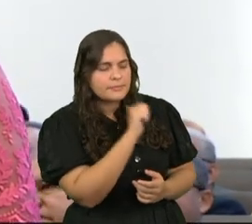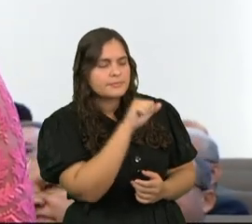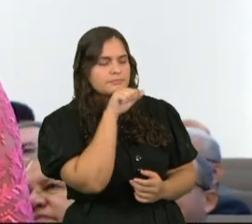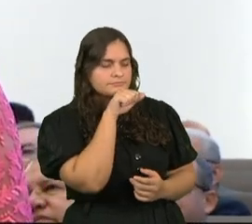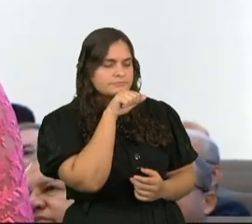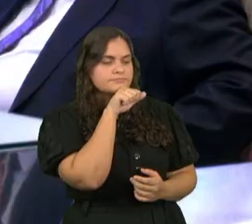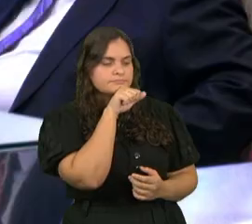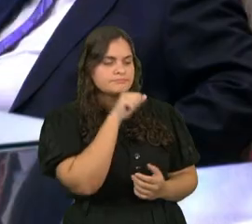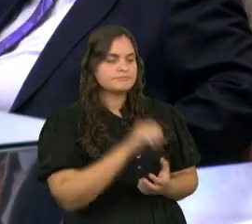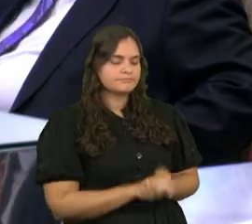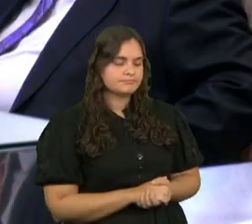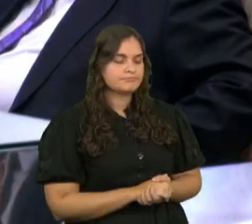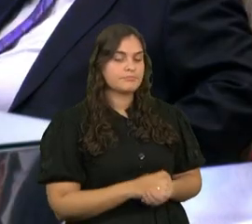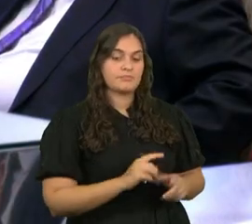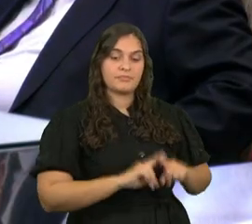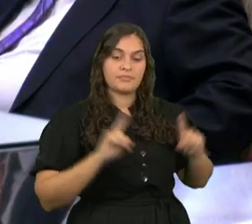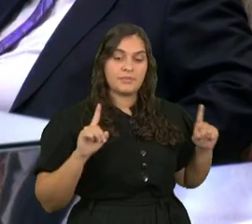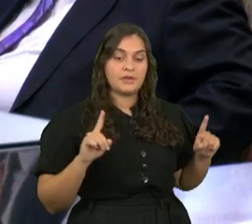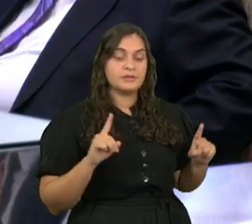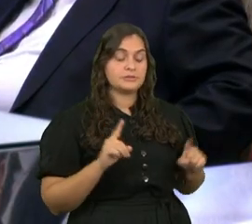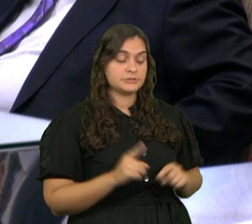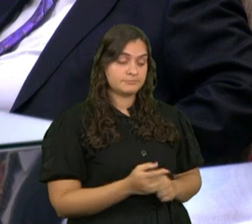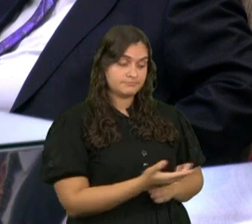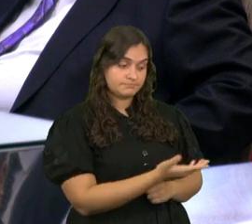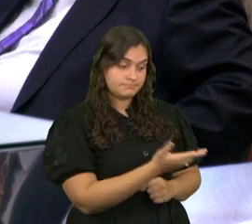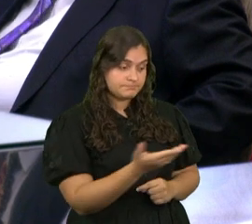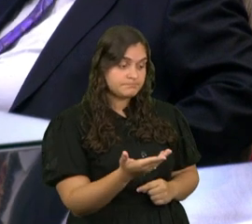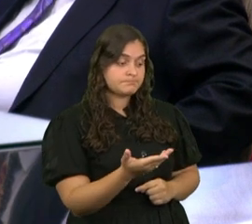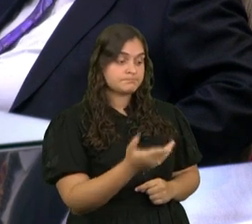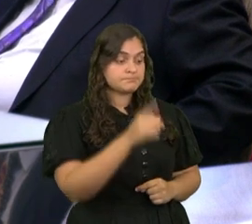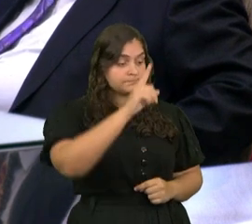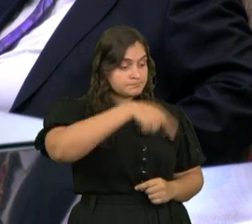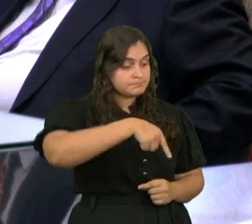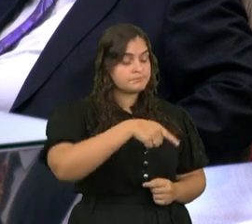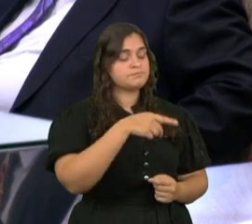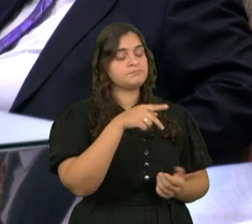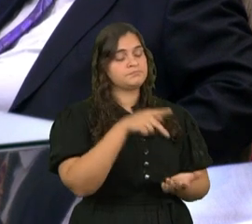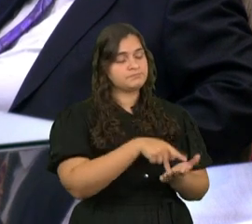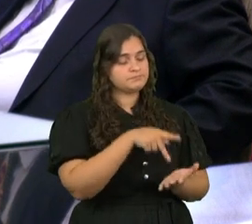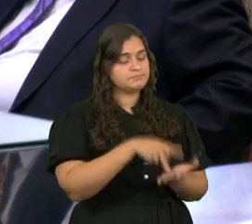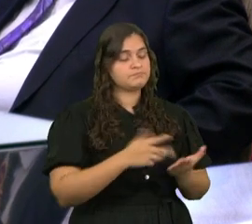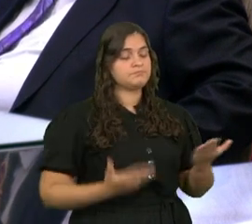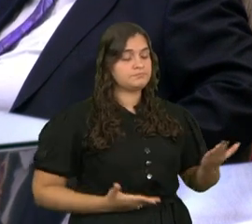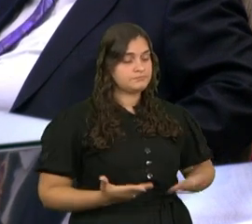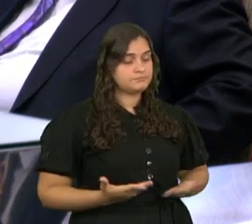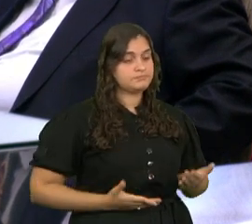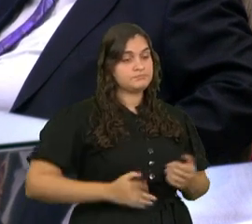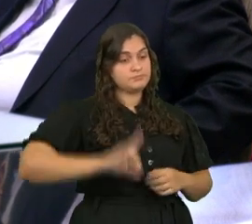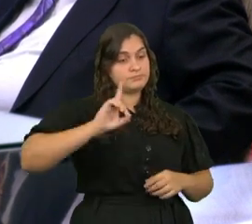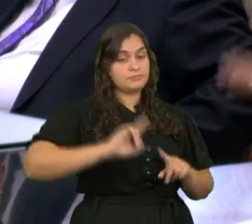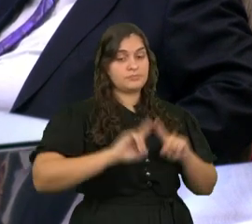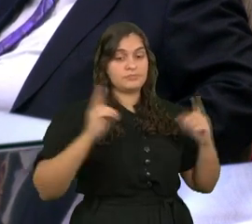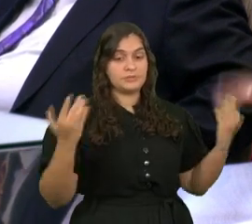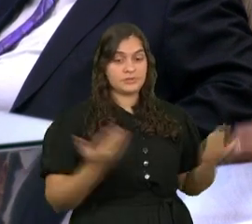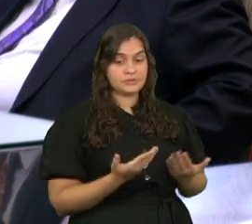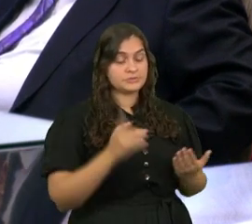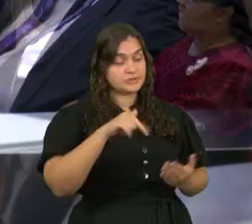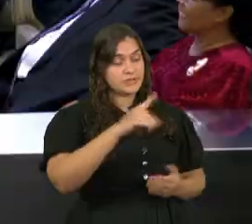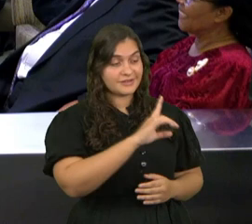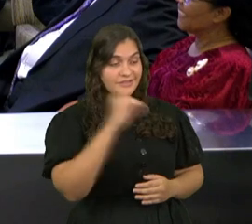são verdadeiros homem e mulher de Deus. Mas este é o dia do nosso pai, mamãe.